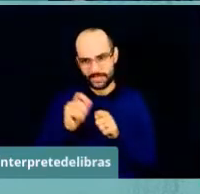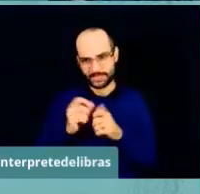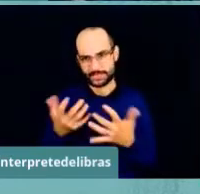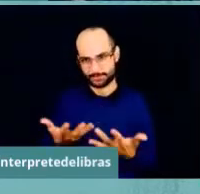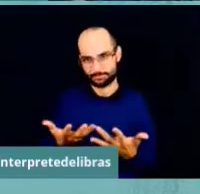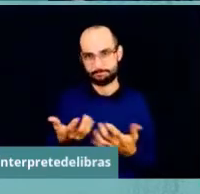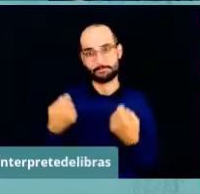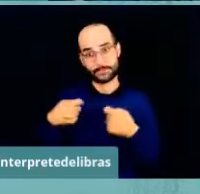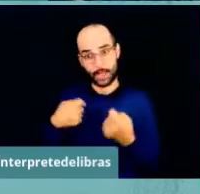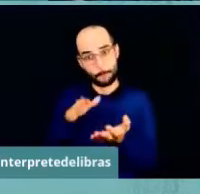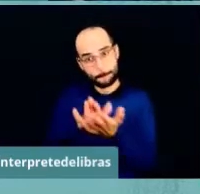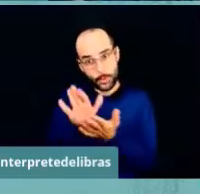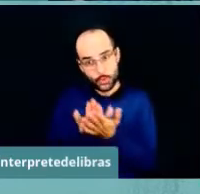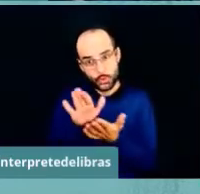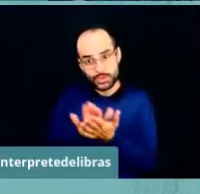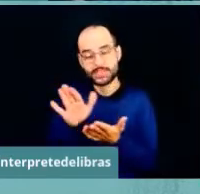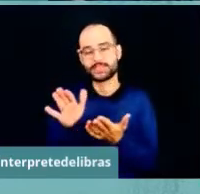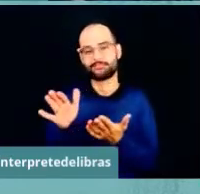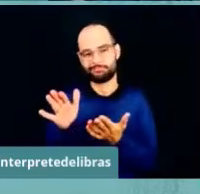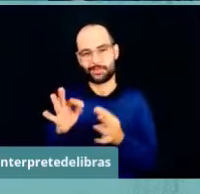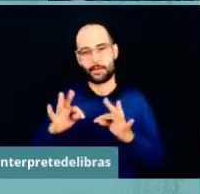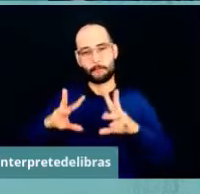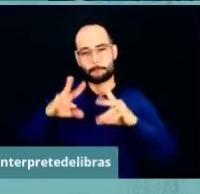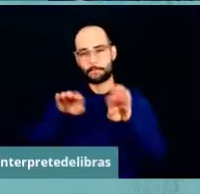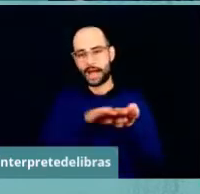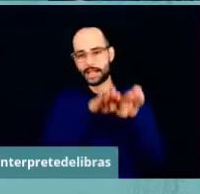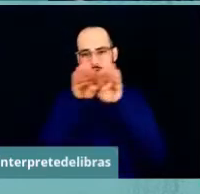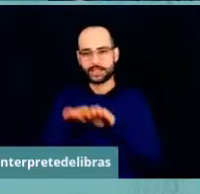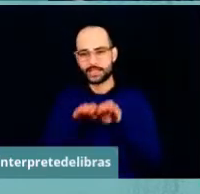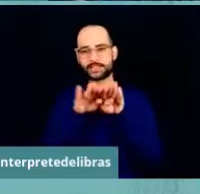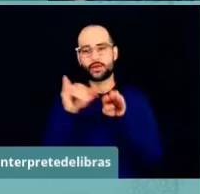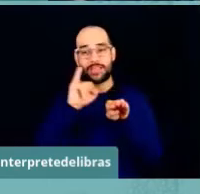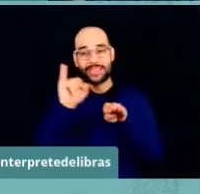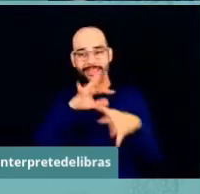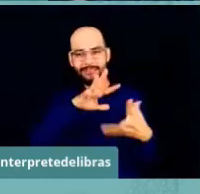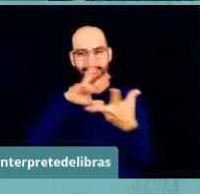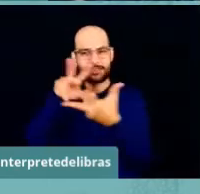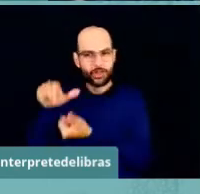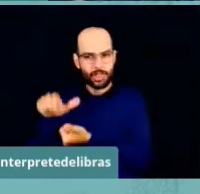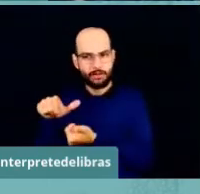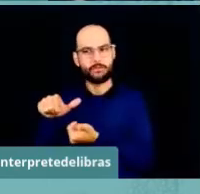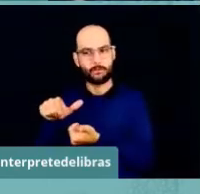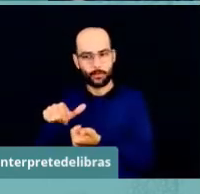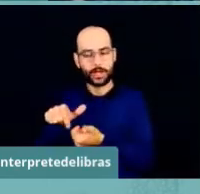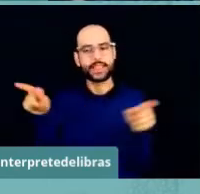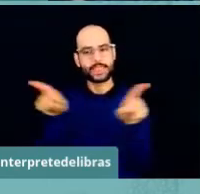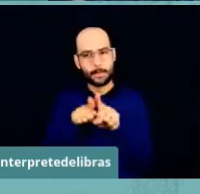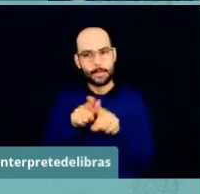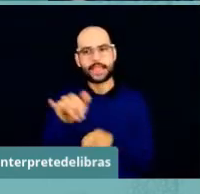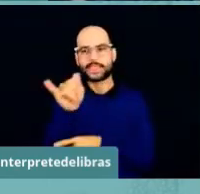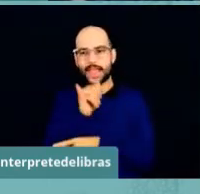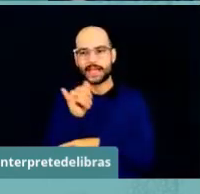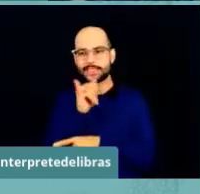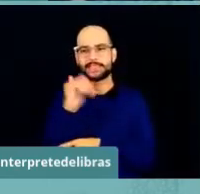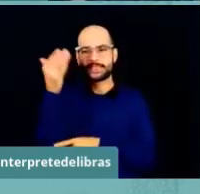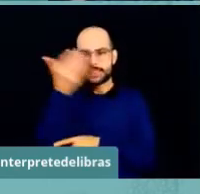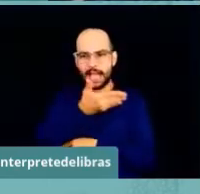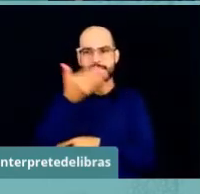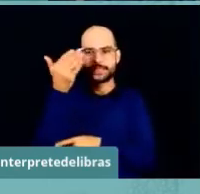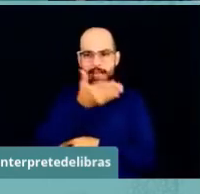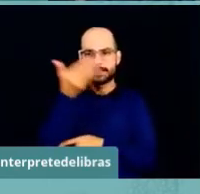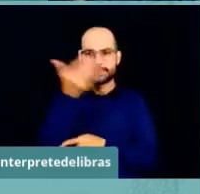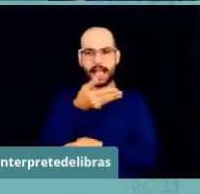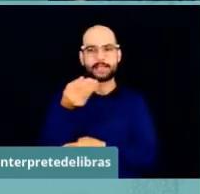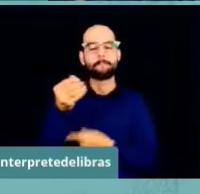né, baseada em uma padronização internacional, todos os testes devem seguir controles de